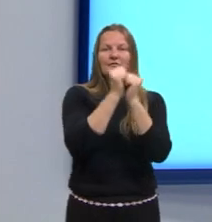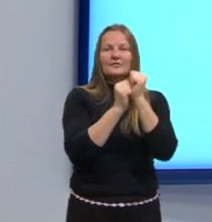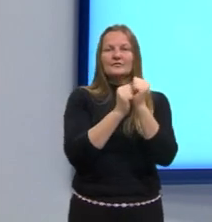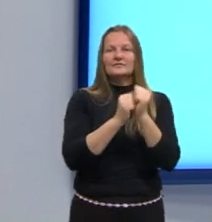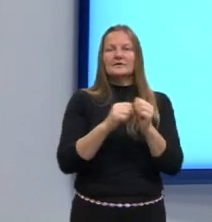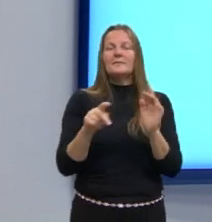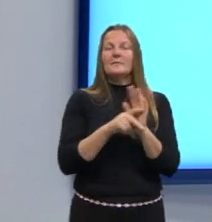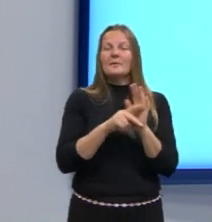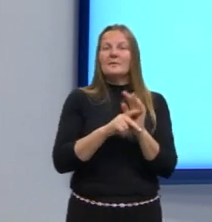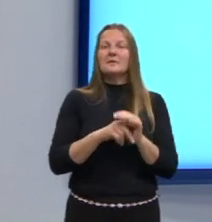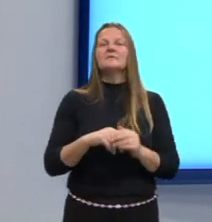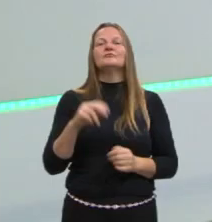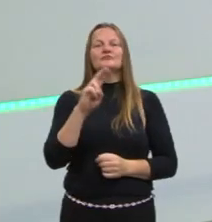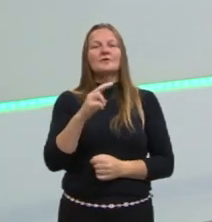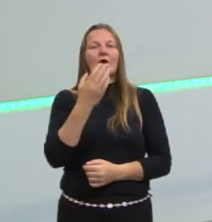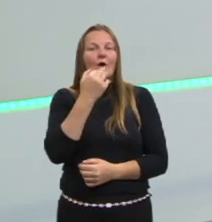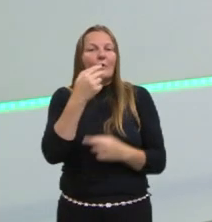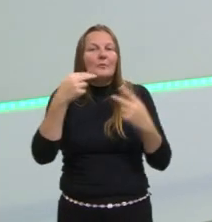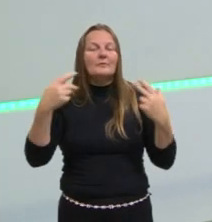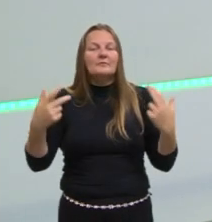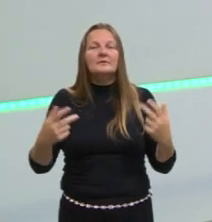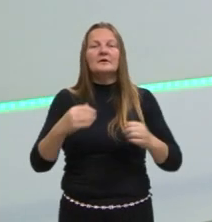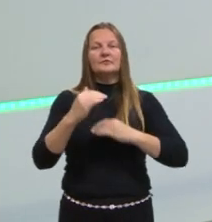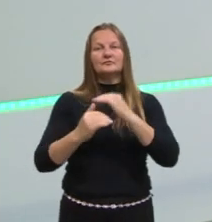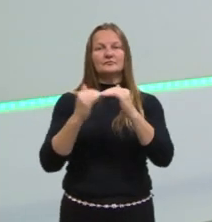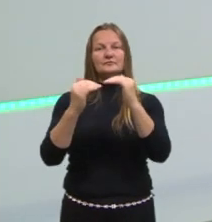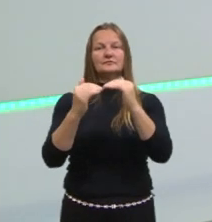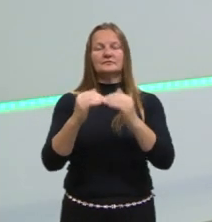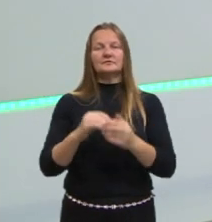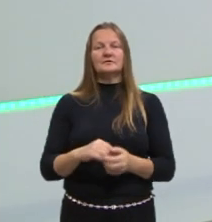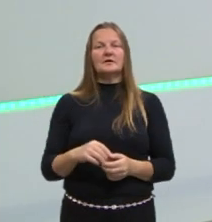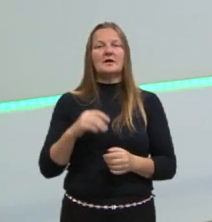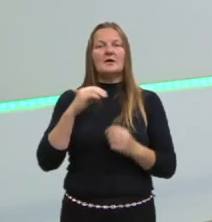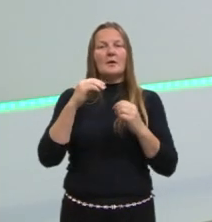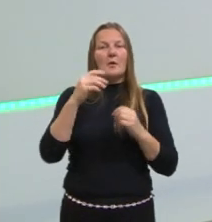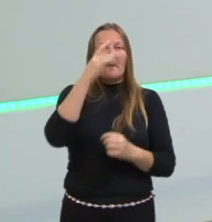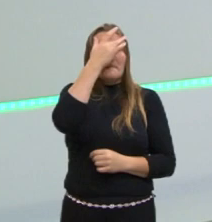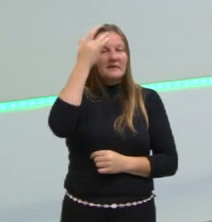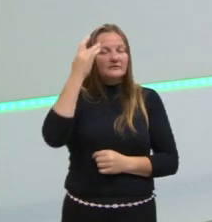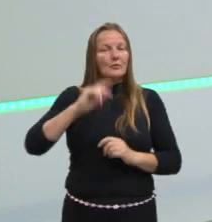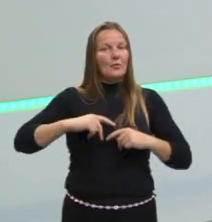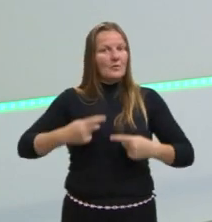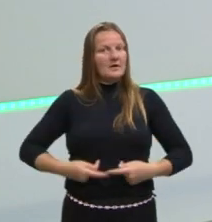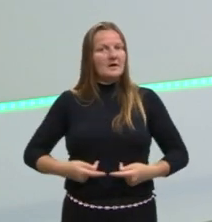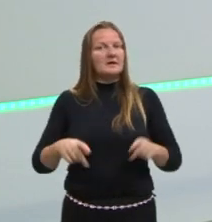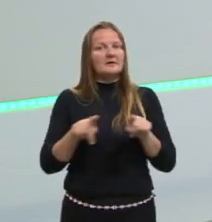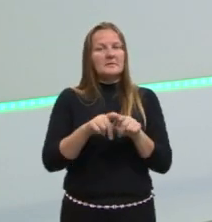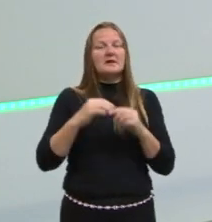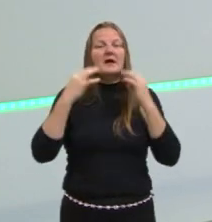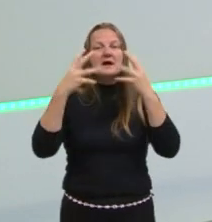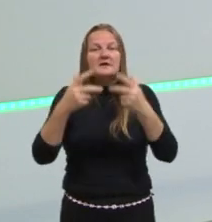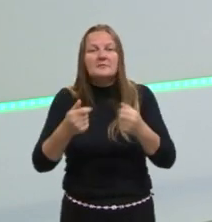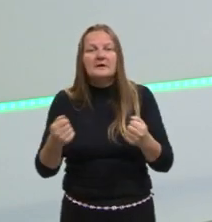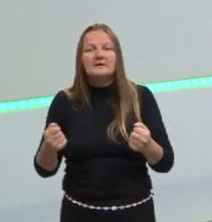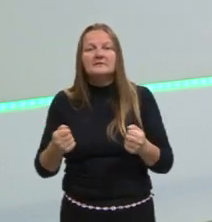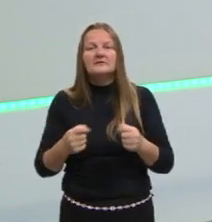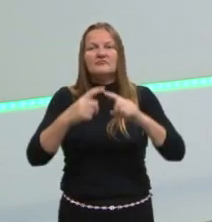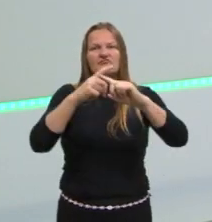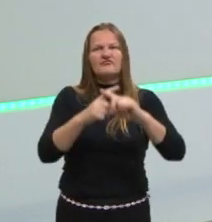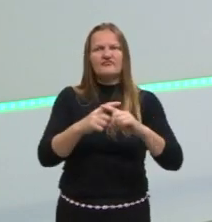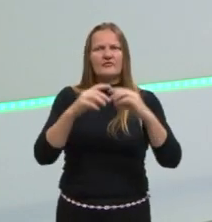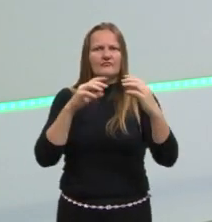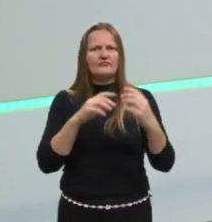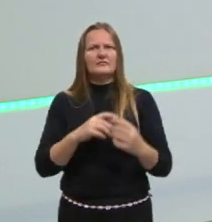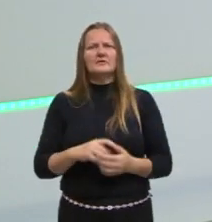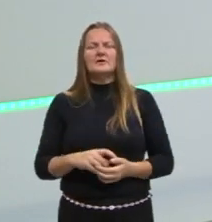porque o Miller é utilizado na alimentação tanto dos humanos quanto de animais então eu vou ter essa competição não é legal até essa competição vou estar tirando